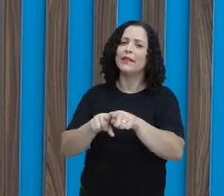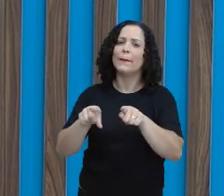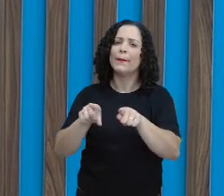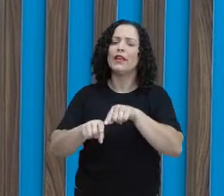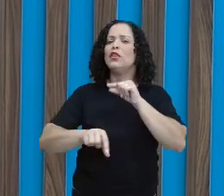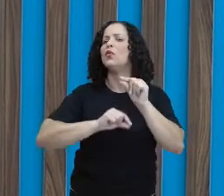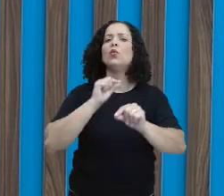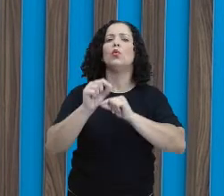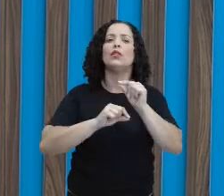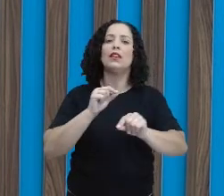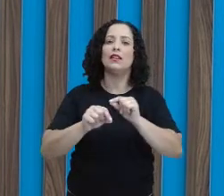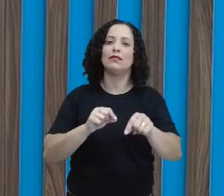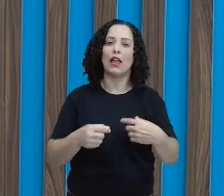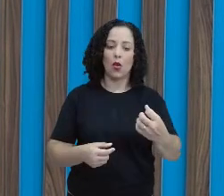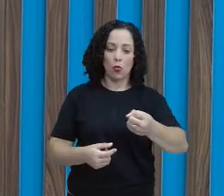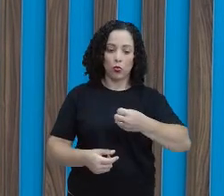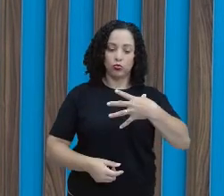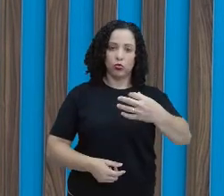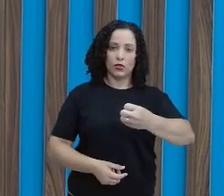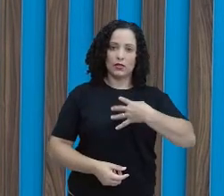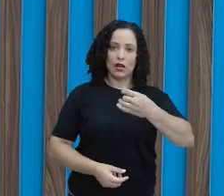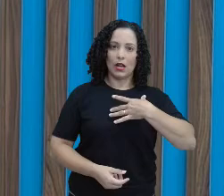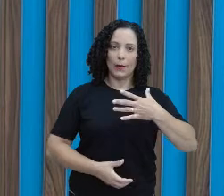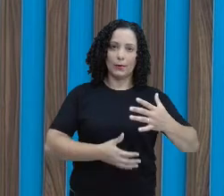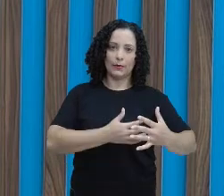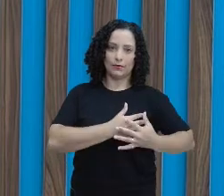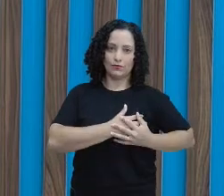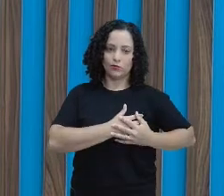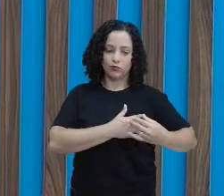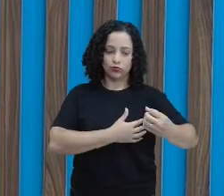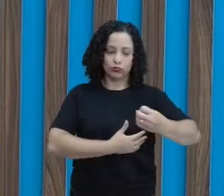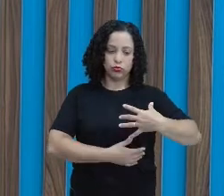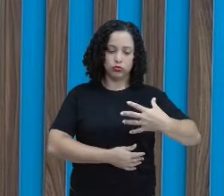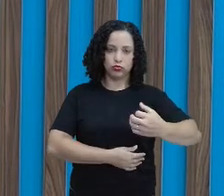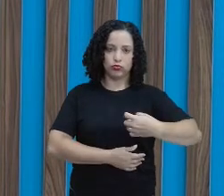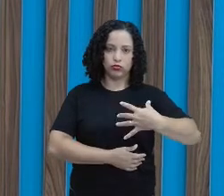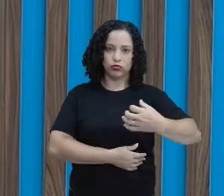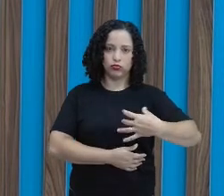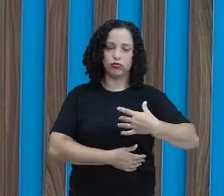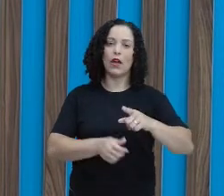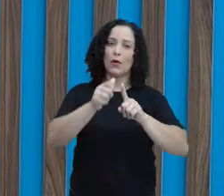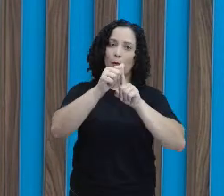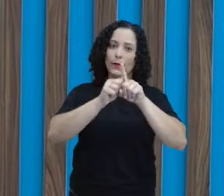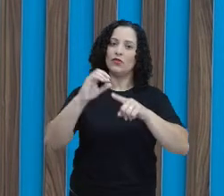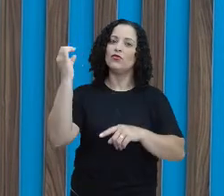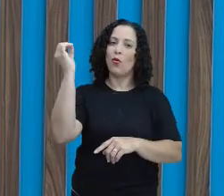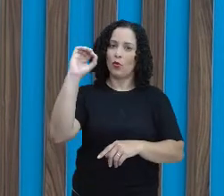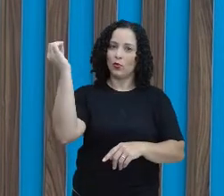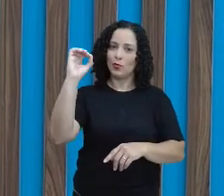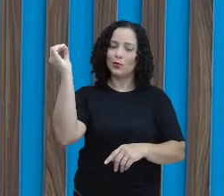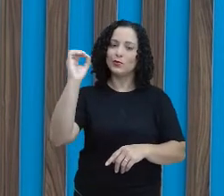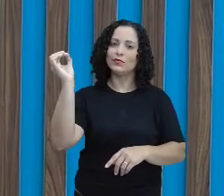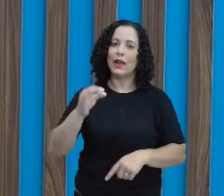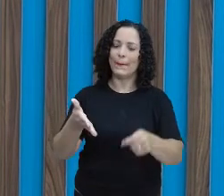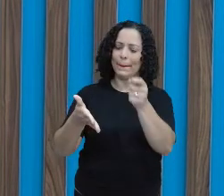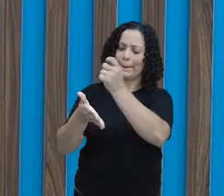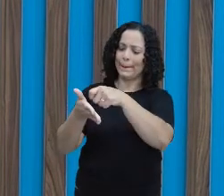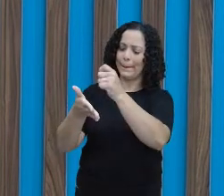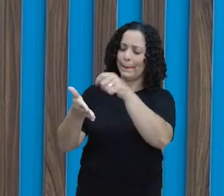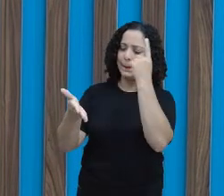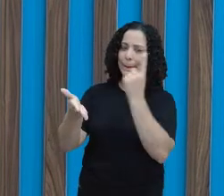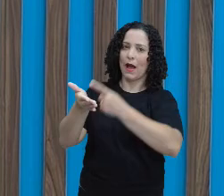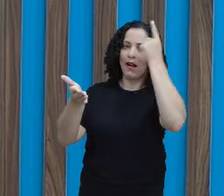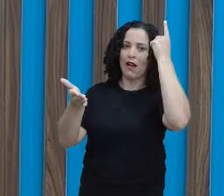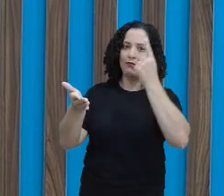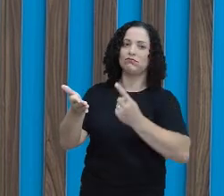aí de fazer a mamografia, né? É um mês para a gente lembrar. Coloca aí na agenda e dizer, não, todo mês de outubro a gente vai fazer